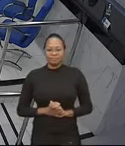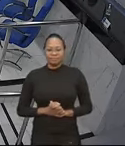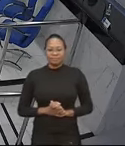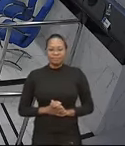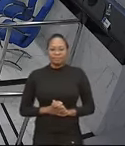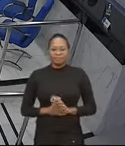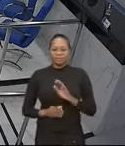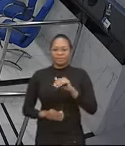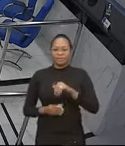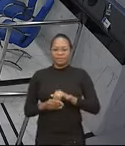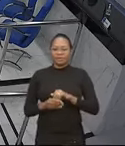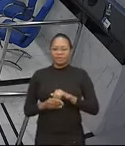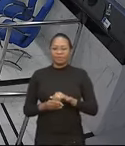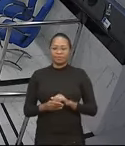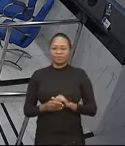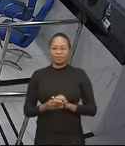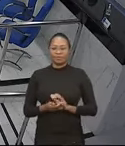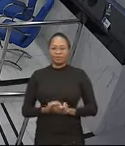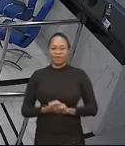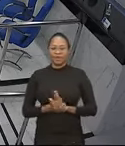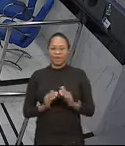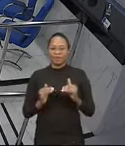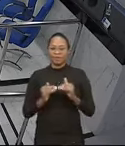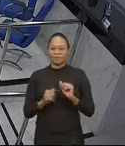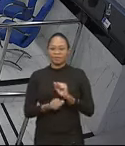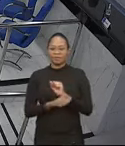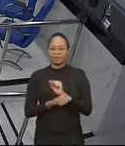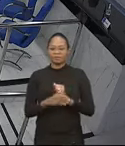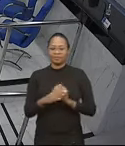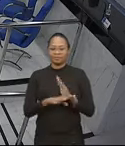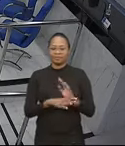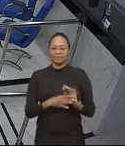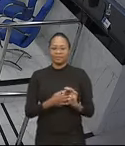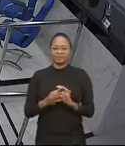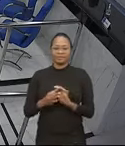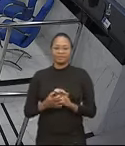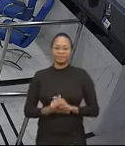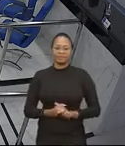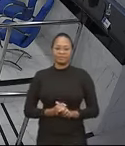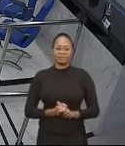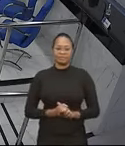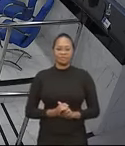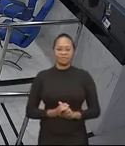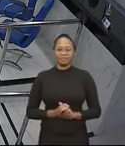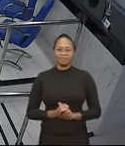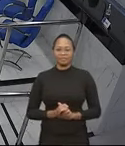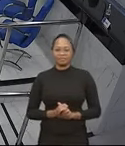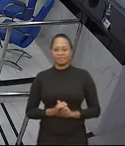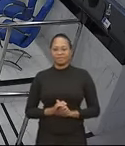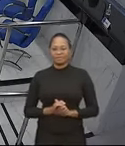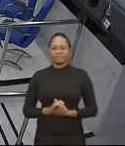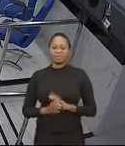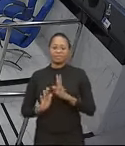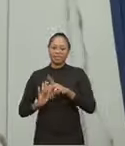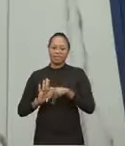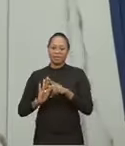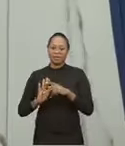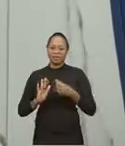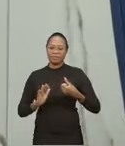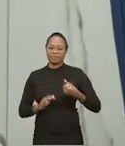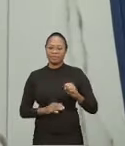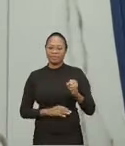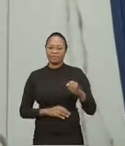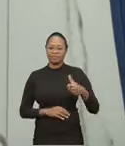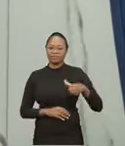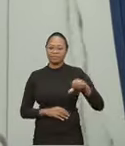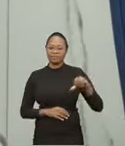Em votação, em ordem permanece como está, aprovado por unanimidade. Próxima matéria, senhor presidente. Indicação de número 870/2023,